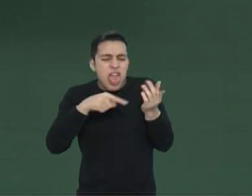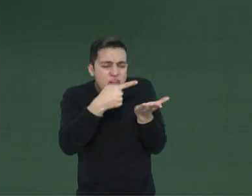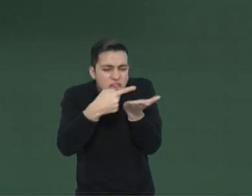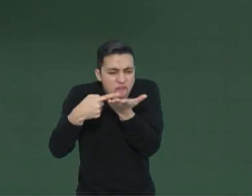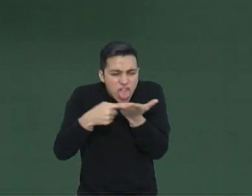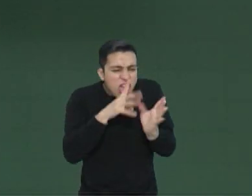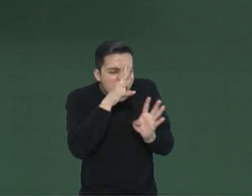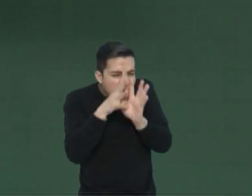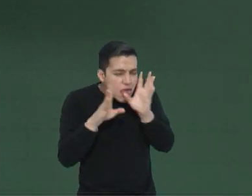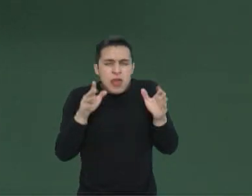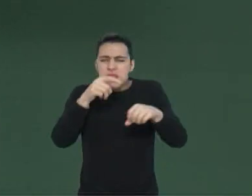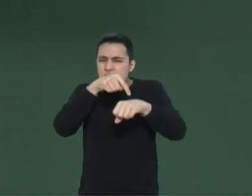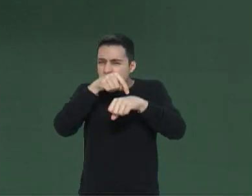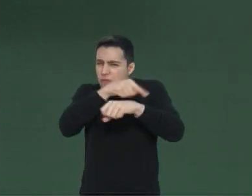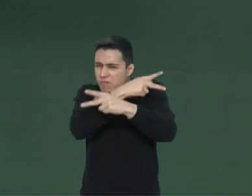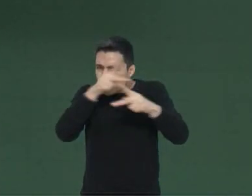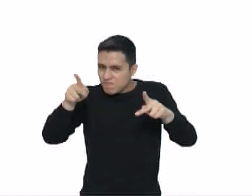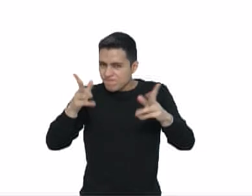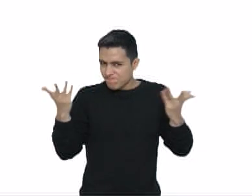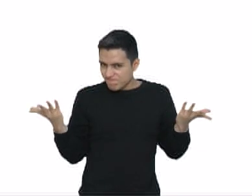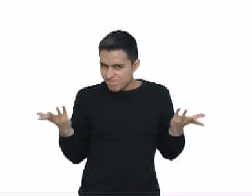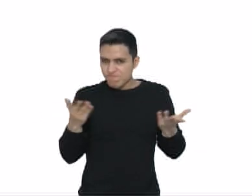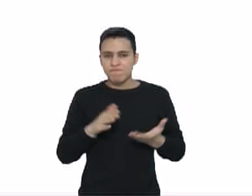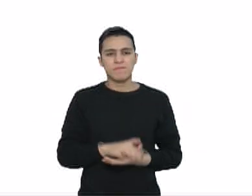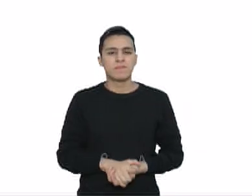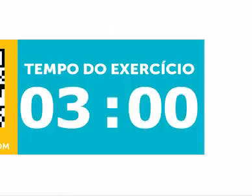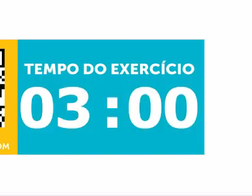convencional. Alguns minutinhos e já retornamos.